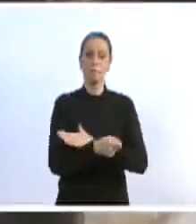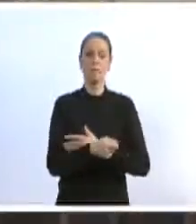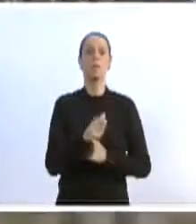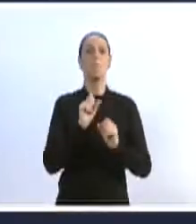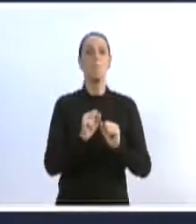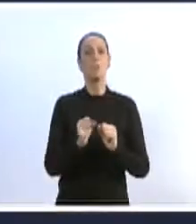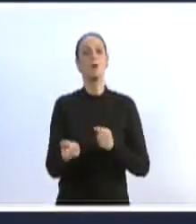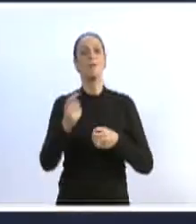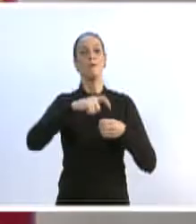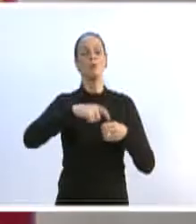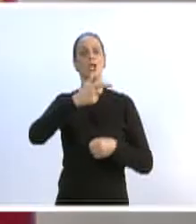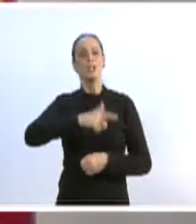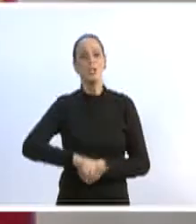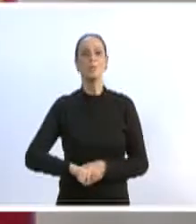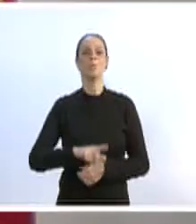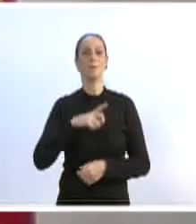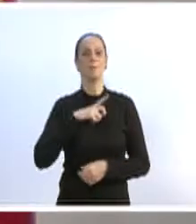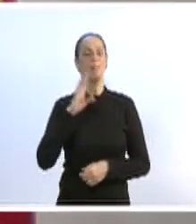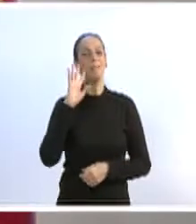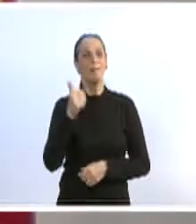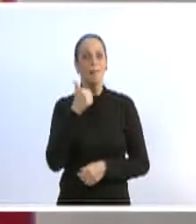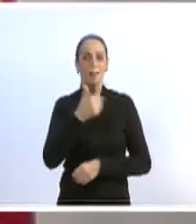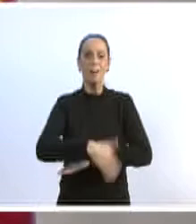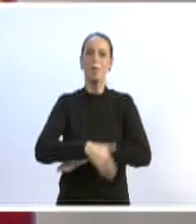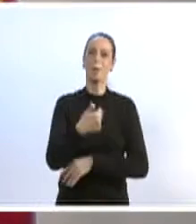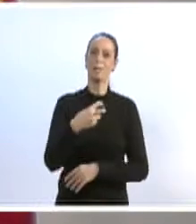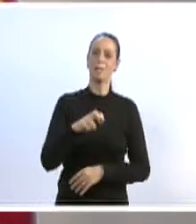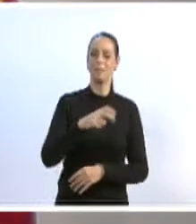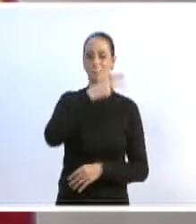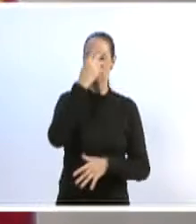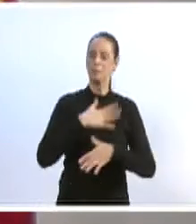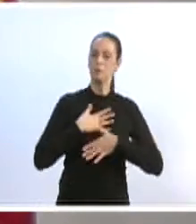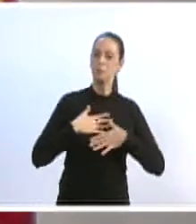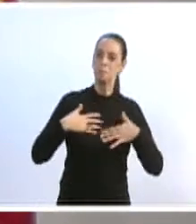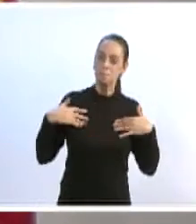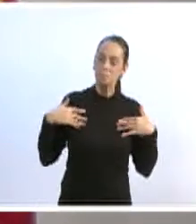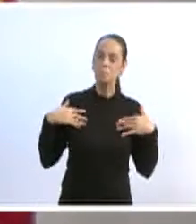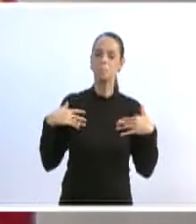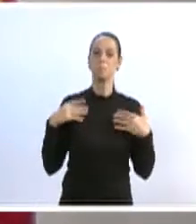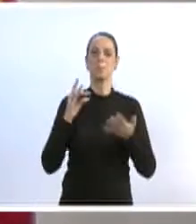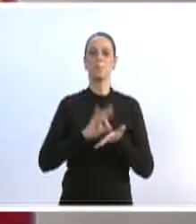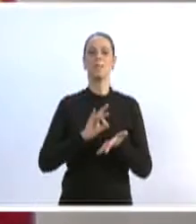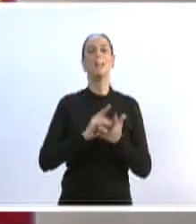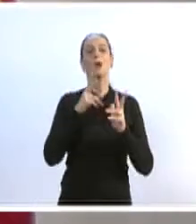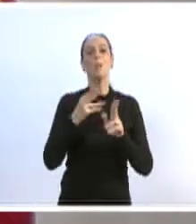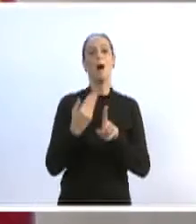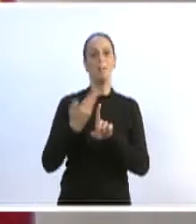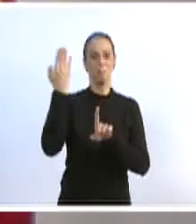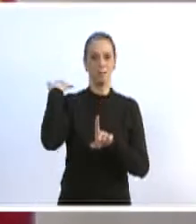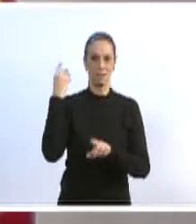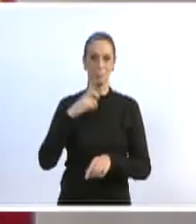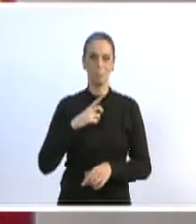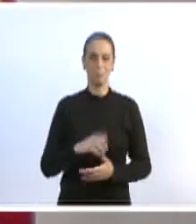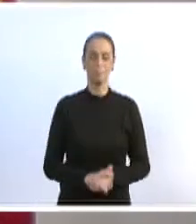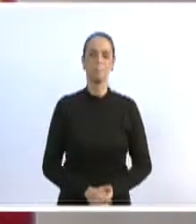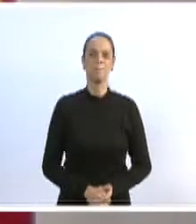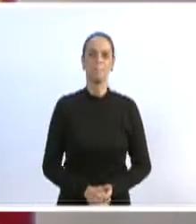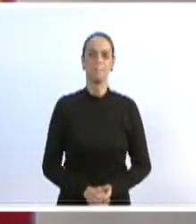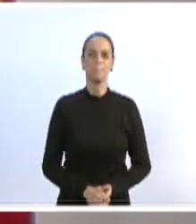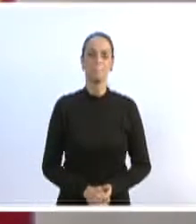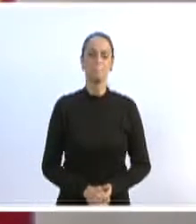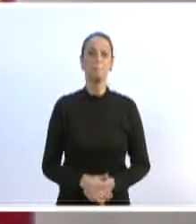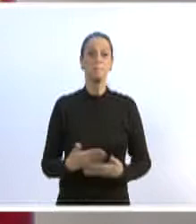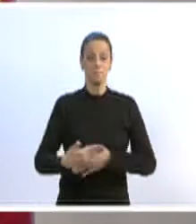retomar a rua 15 com aquele orgulho é de antigamente a rua 15 senhor vereador